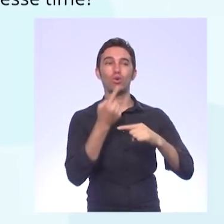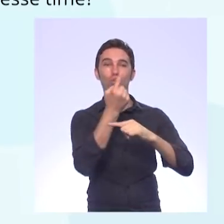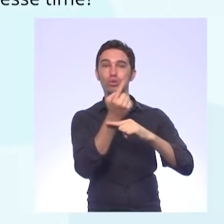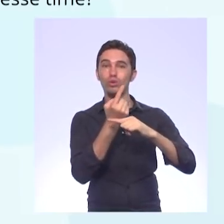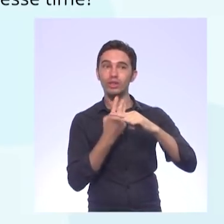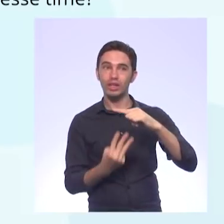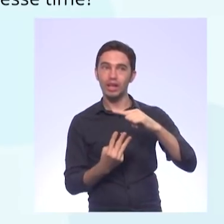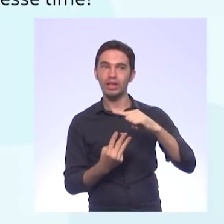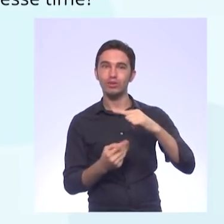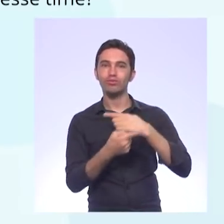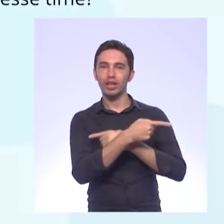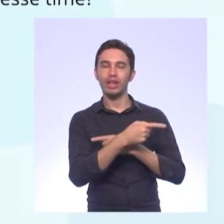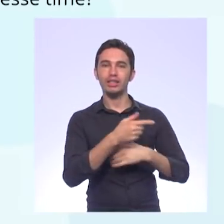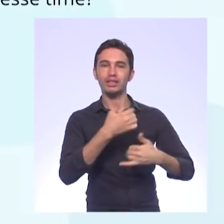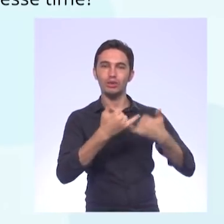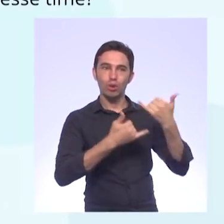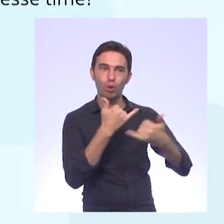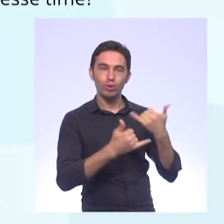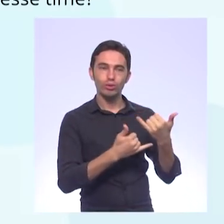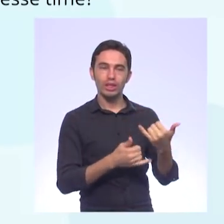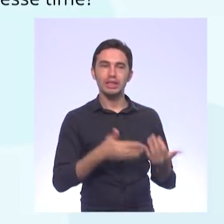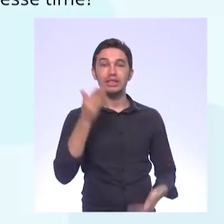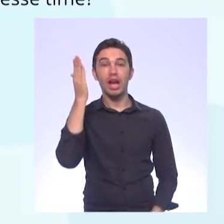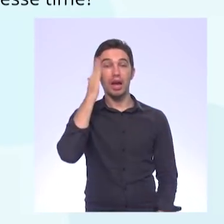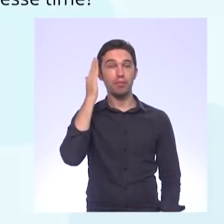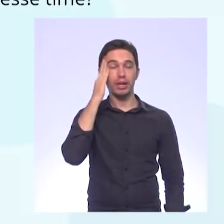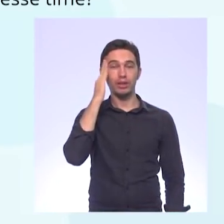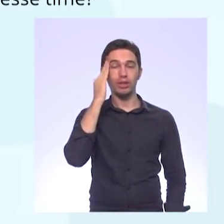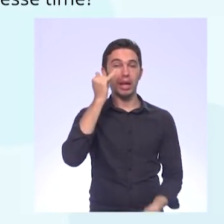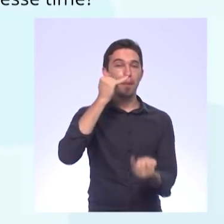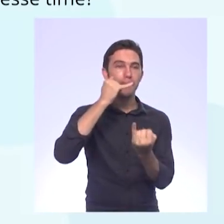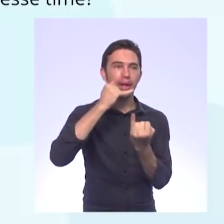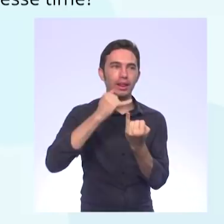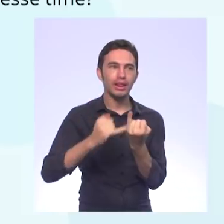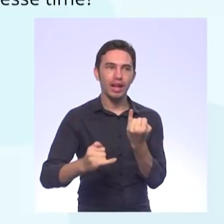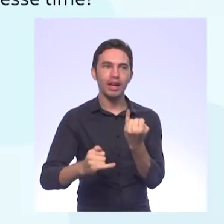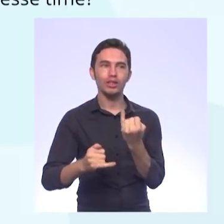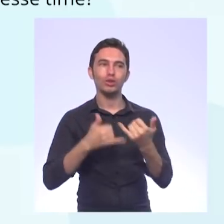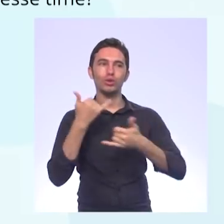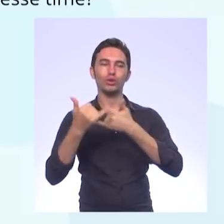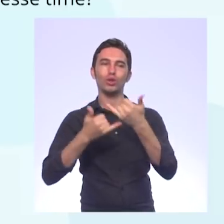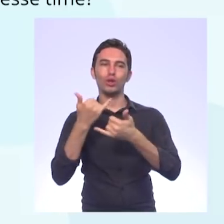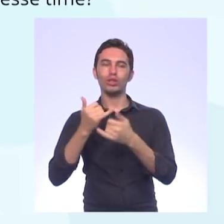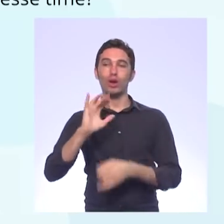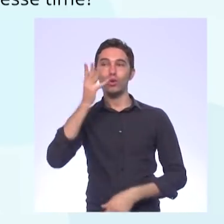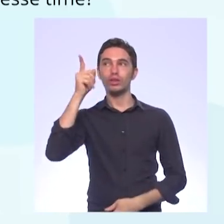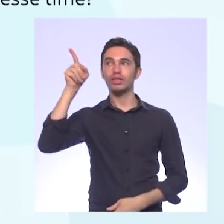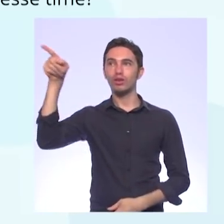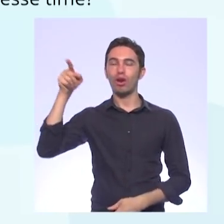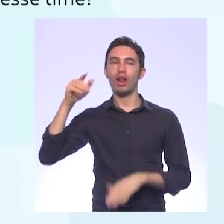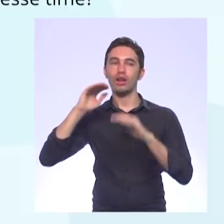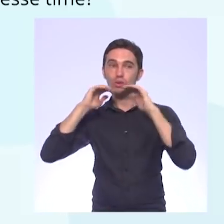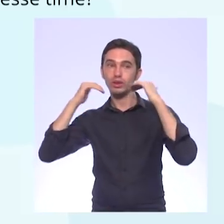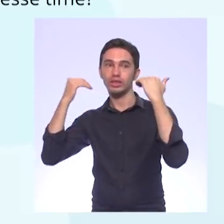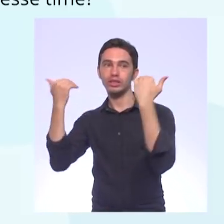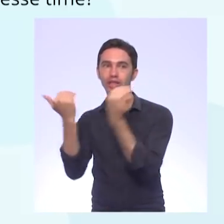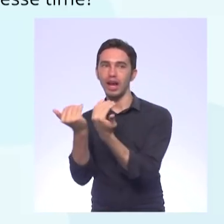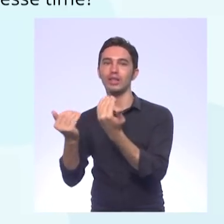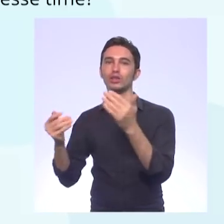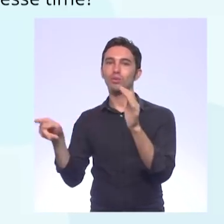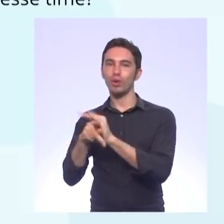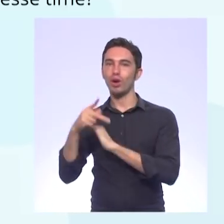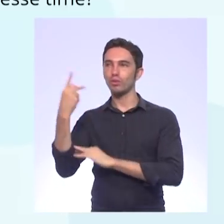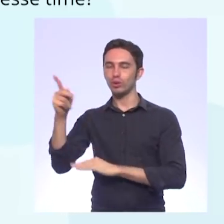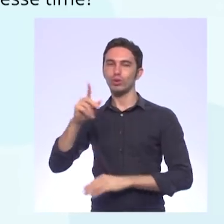partidas sabendo que a metade dos jogos realizados foram no estágio do próprio time ou seja